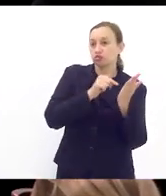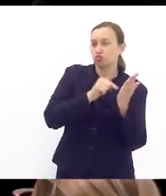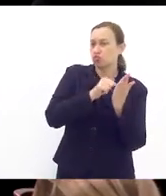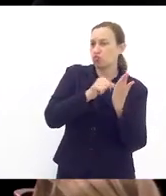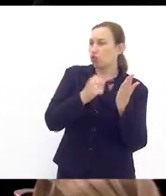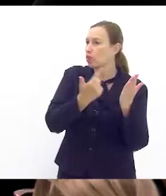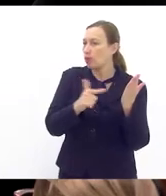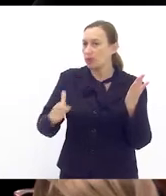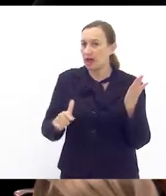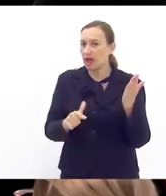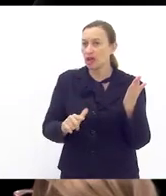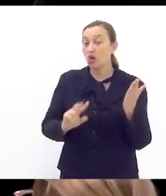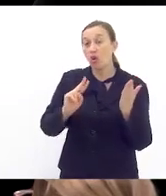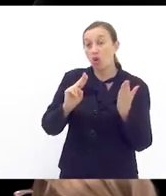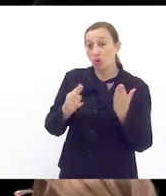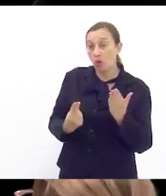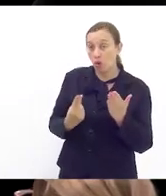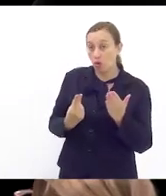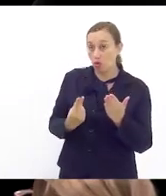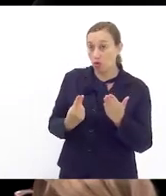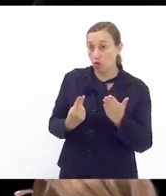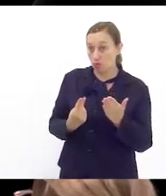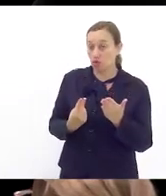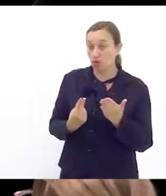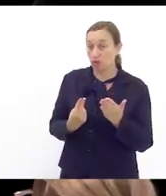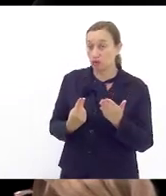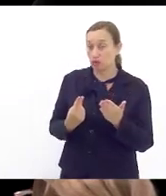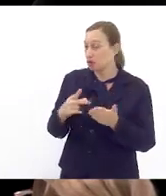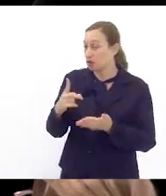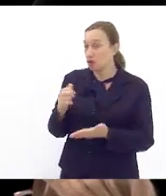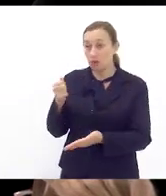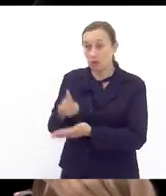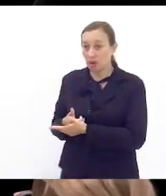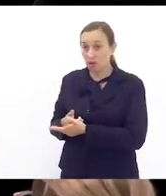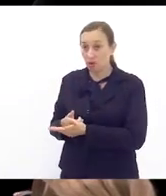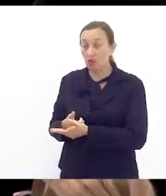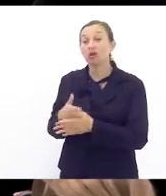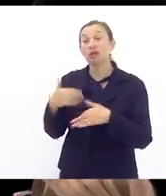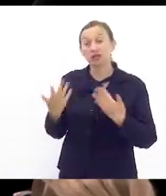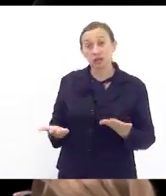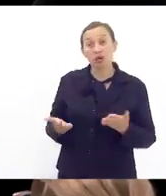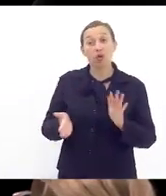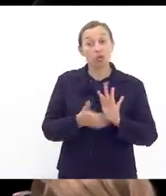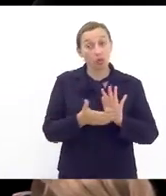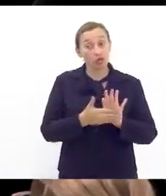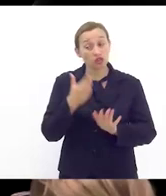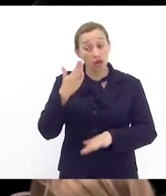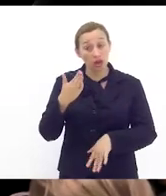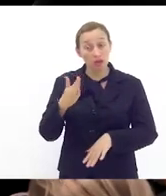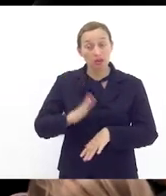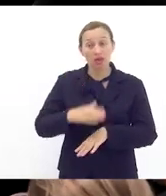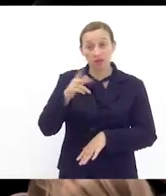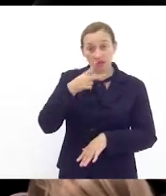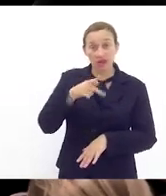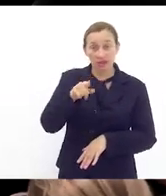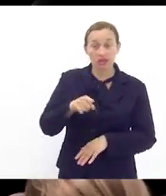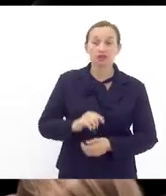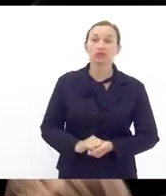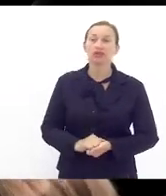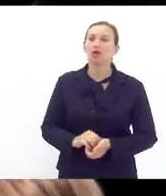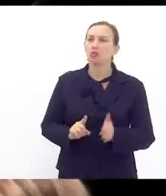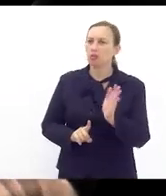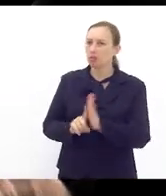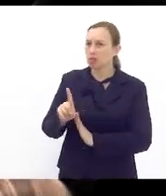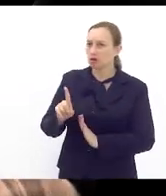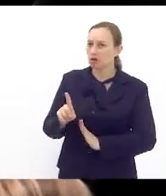efetue corte Porque você vai estar né proibindo a possibilidade da pessoa efetuar o pagamento fica mais uma proposta colocada aqui posso fazer uma